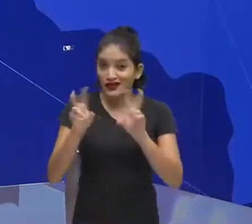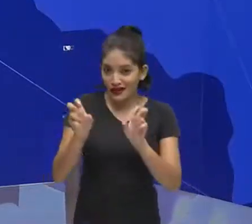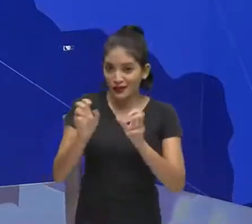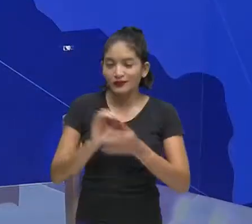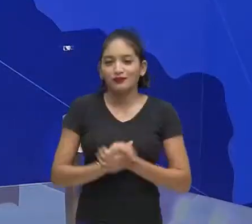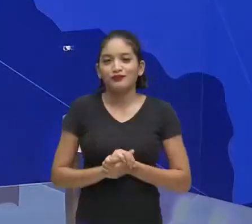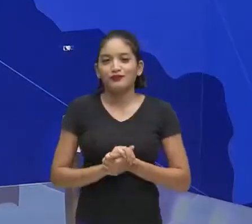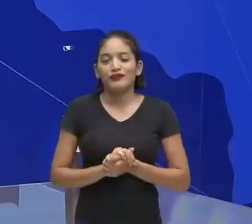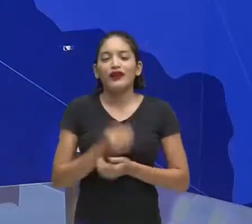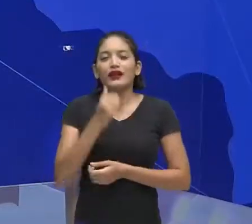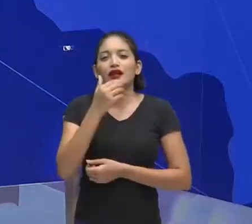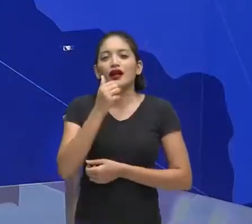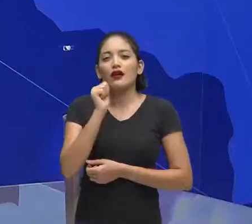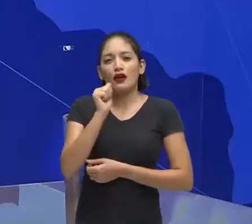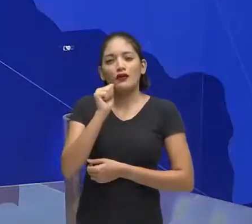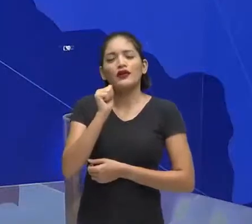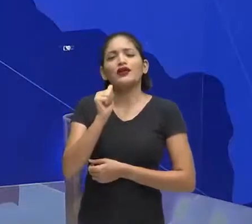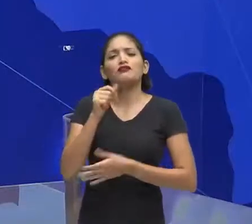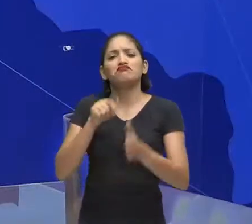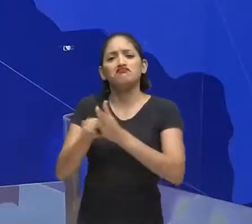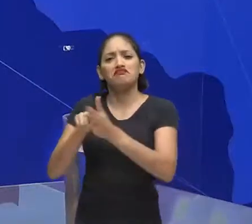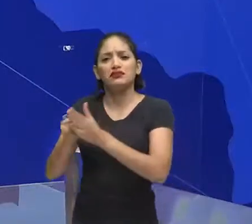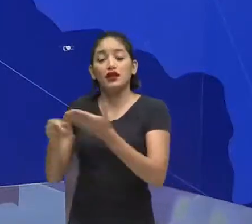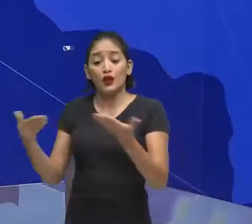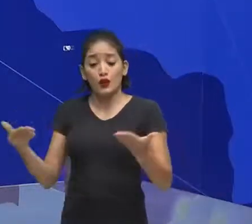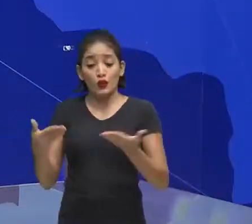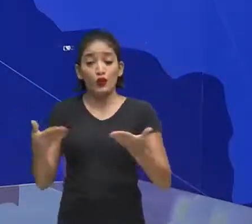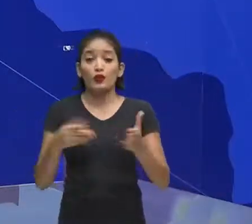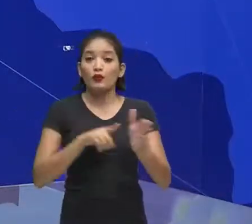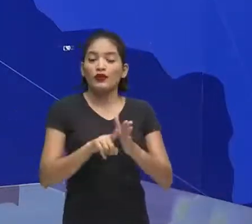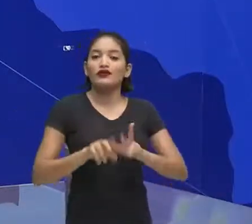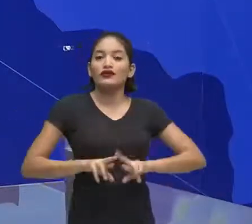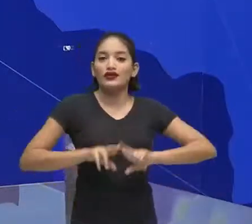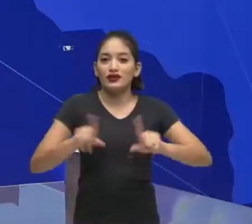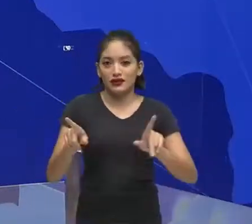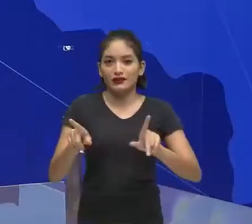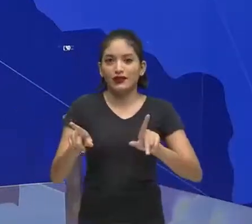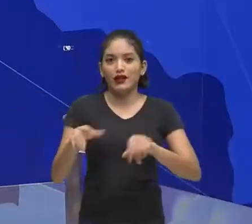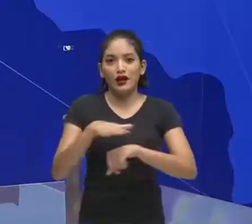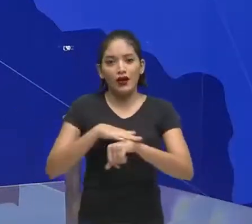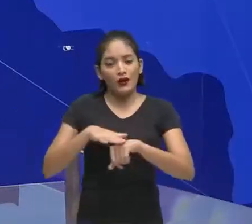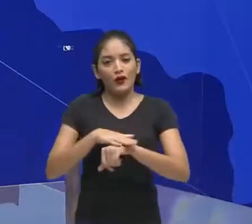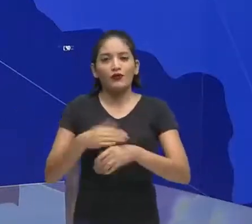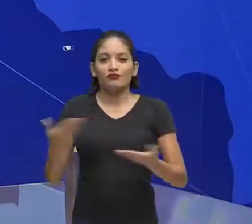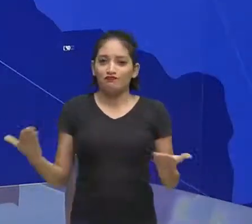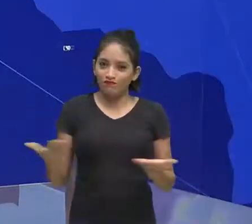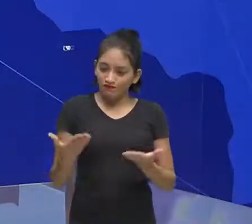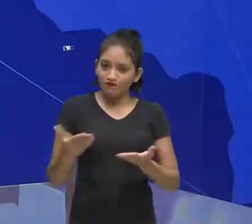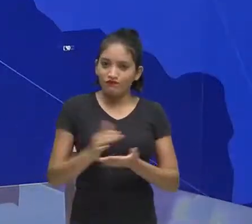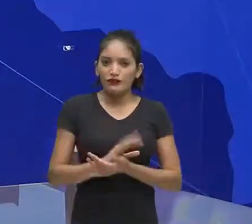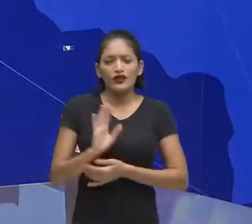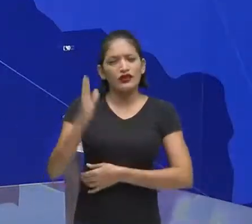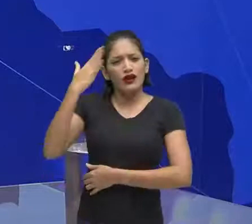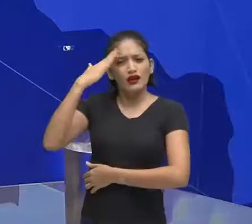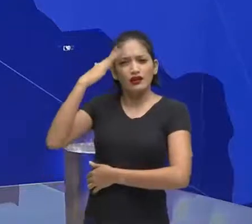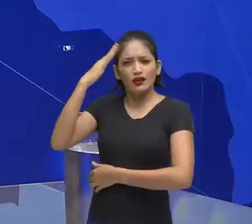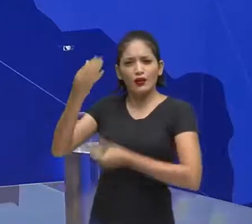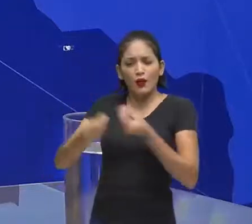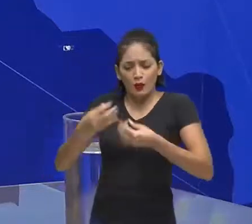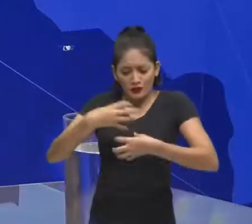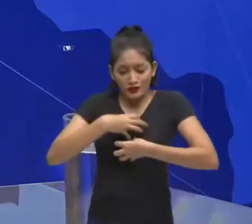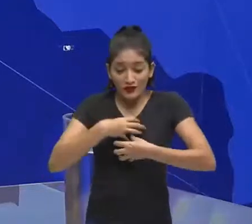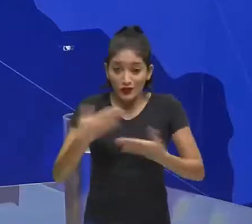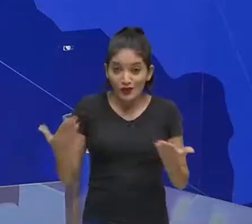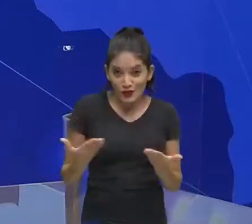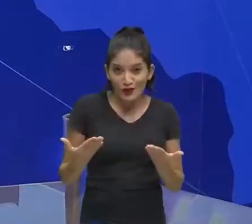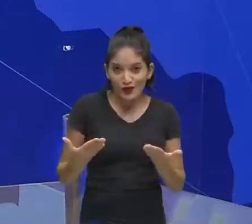esse questionamento no último programa e hoje a gente vem com uma pergunta que conversa com essa, já que eu compreendo como estou me sentindo hoje,